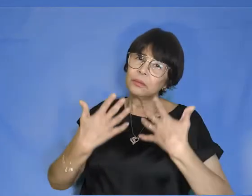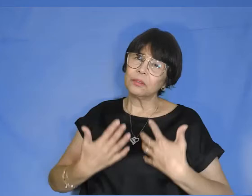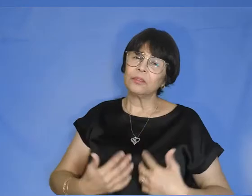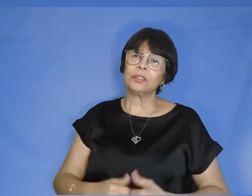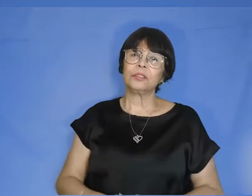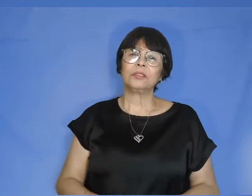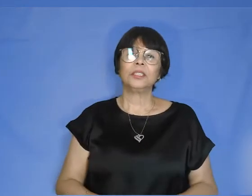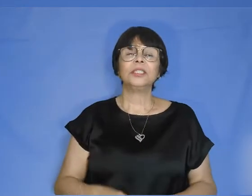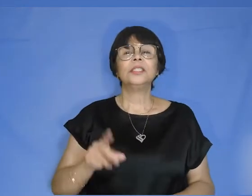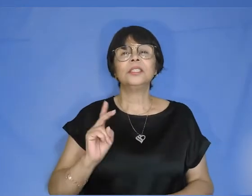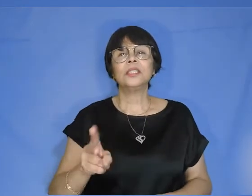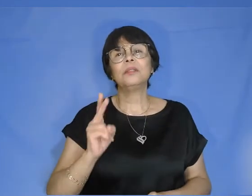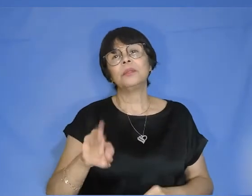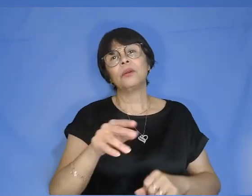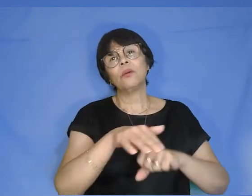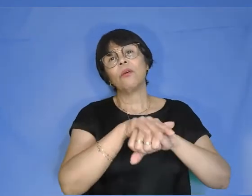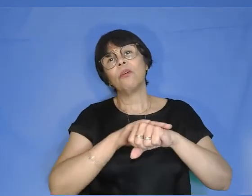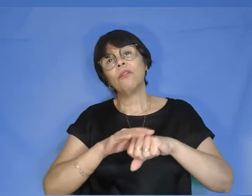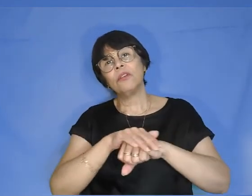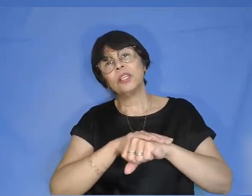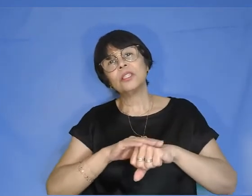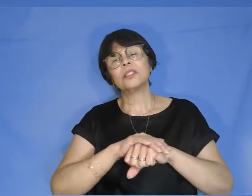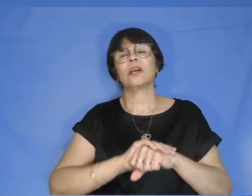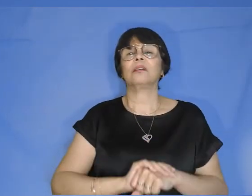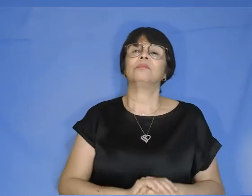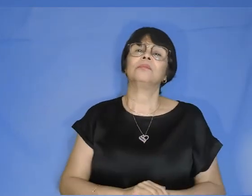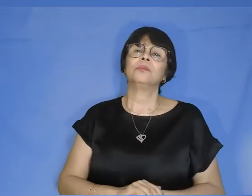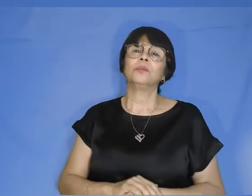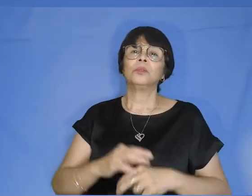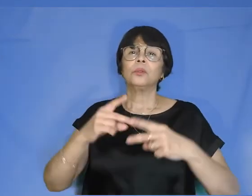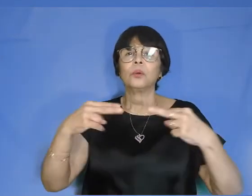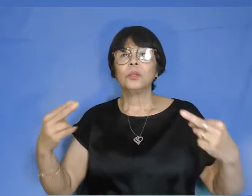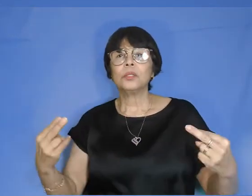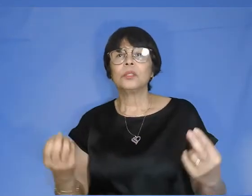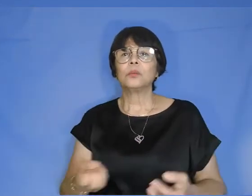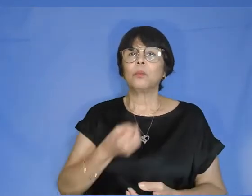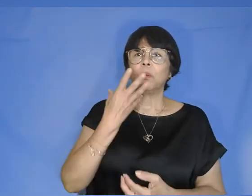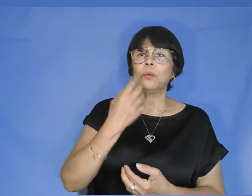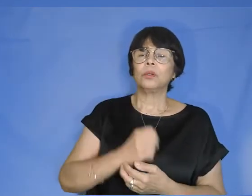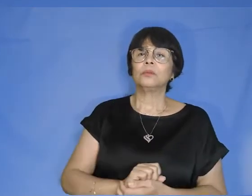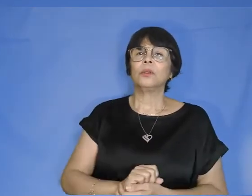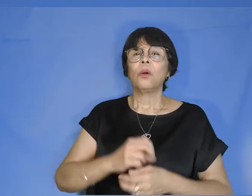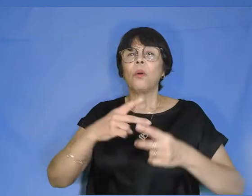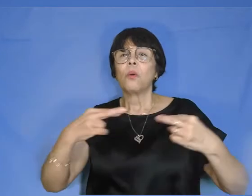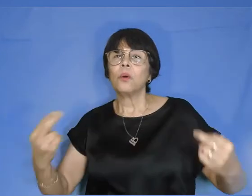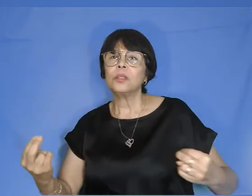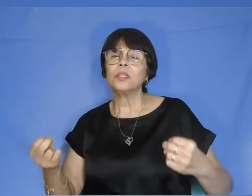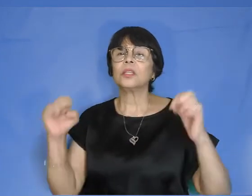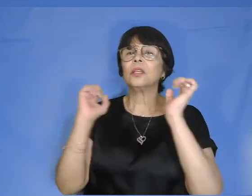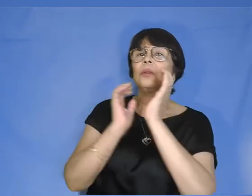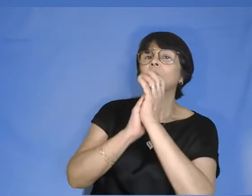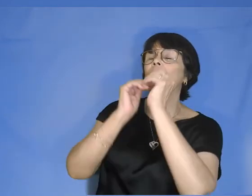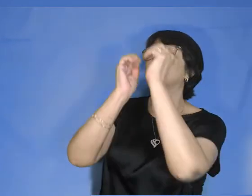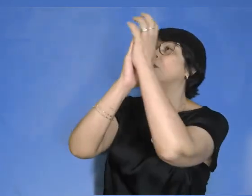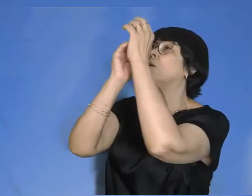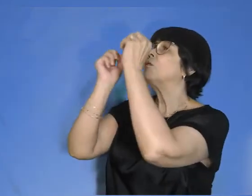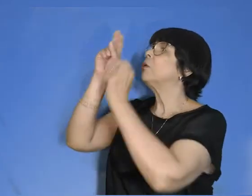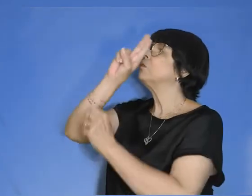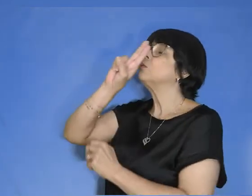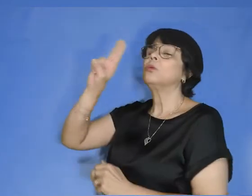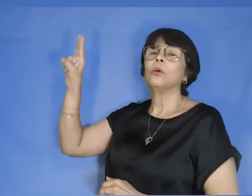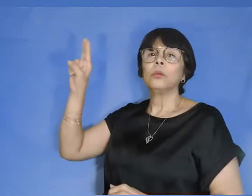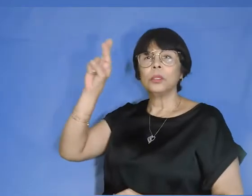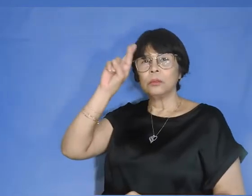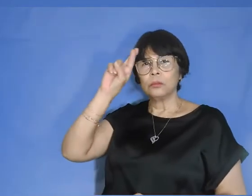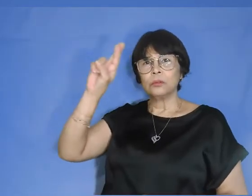coisas, palavras, sons que louvem ao Senhor. Olha, uma vida cheia do Espírito Santo traz coisas